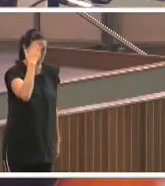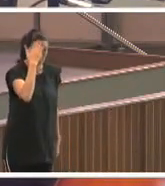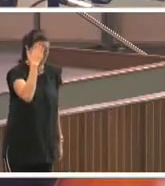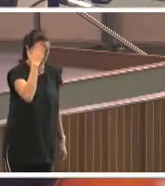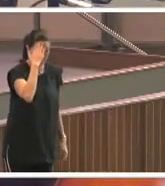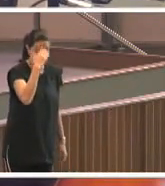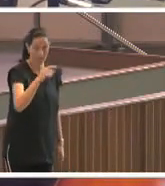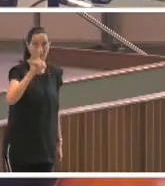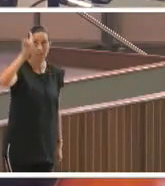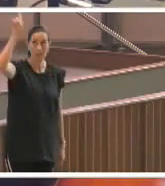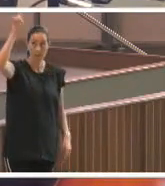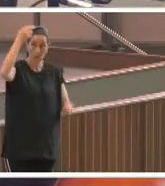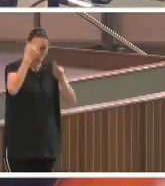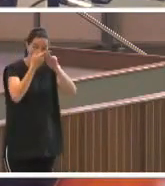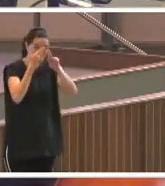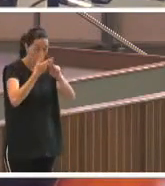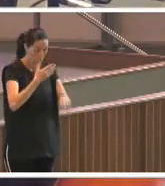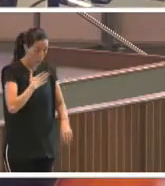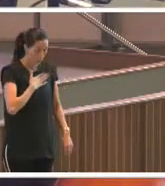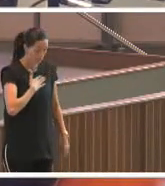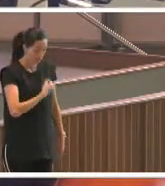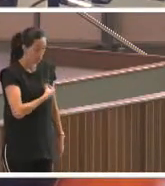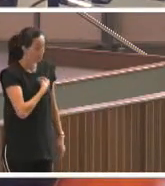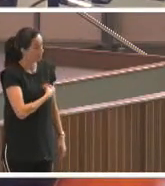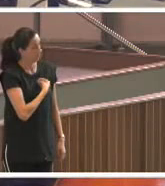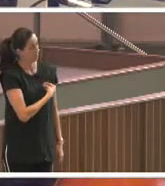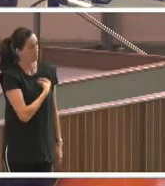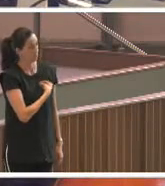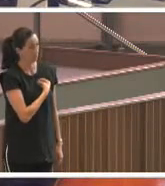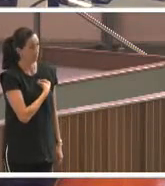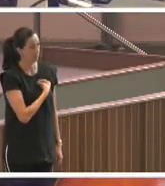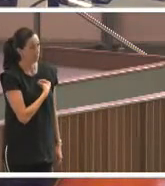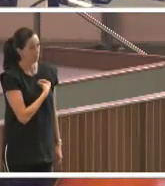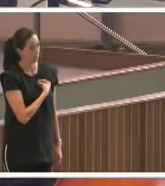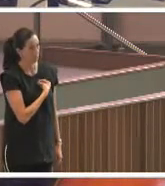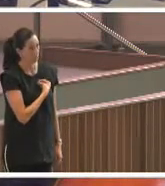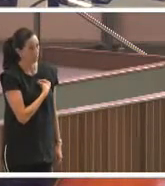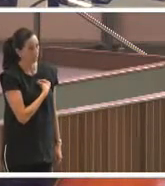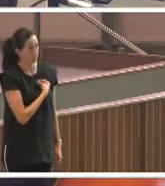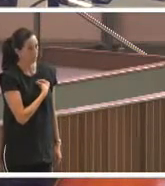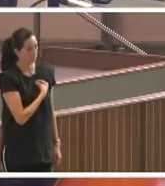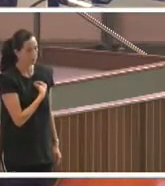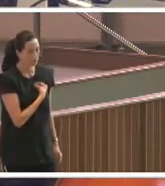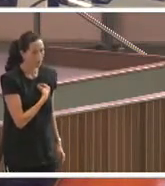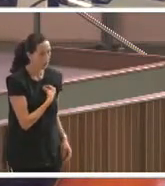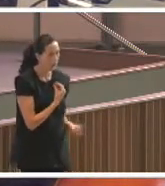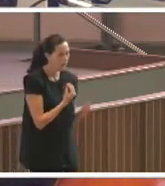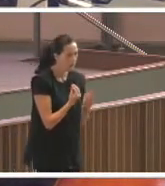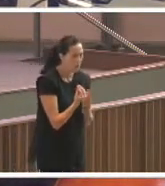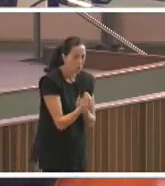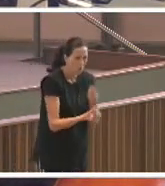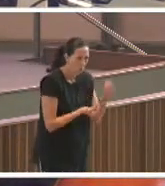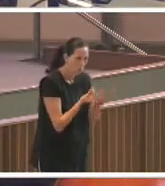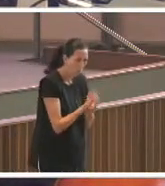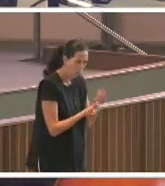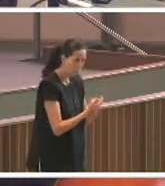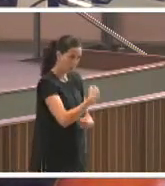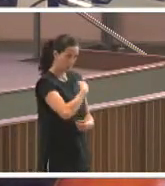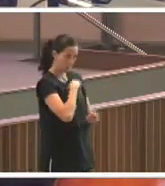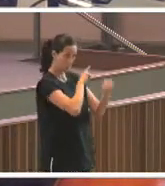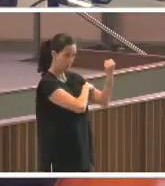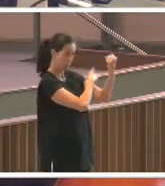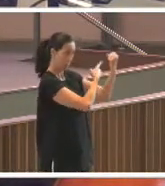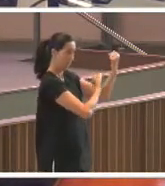Deus usa na nossa vida. Como é que a gente ensina alguém a crescer no Espírito Santo, no poder do